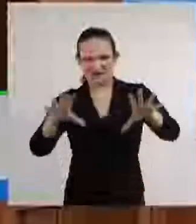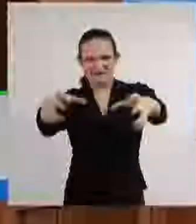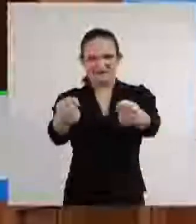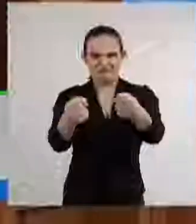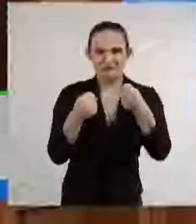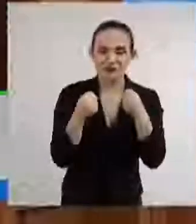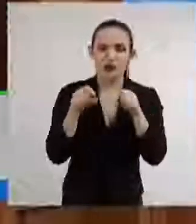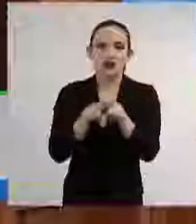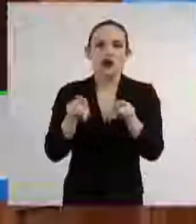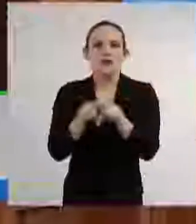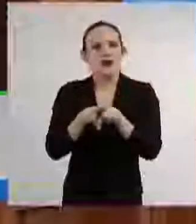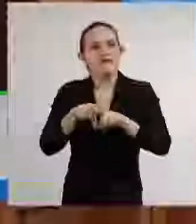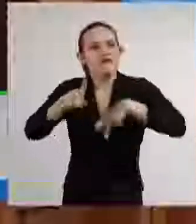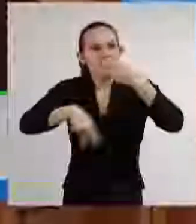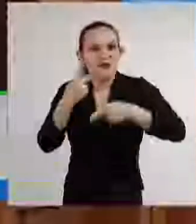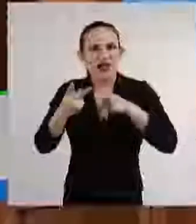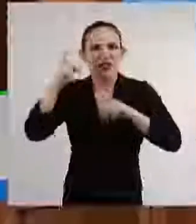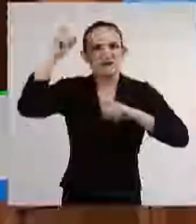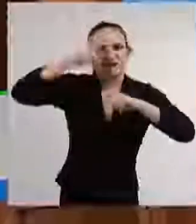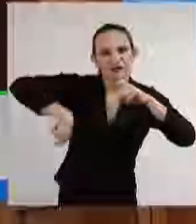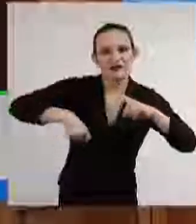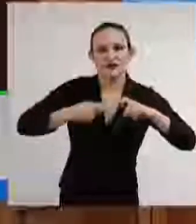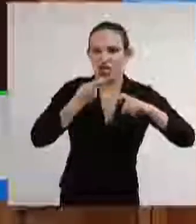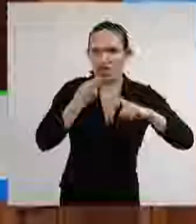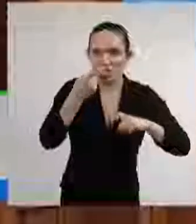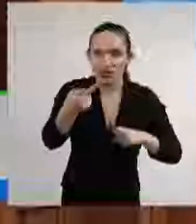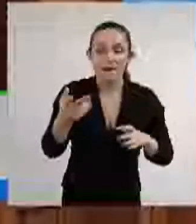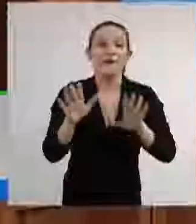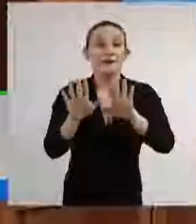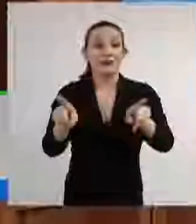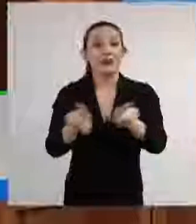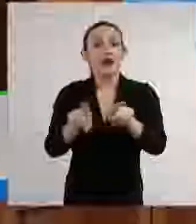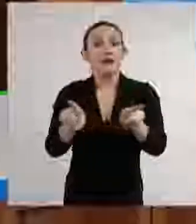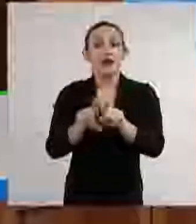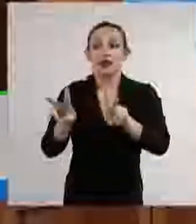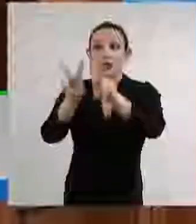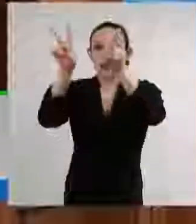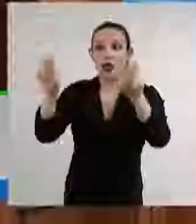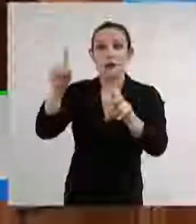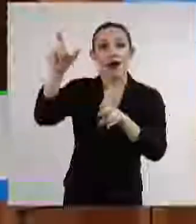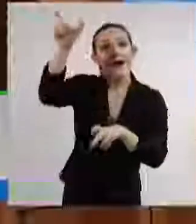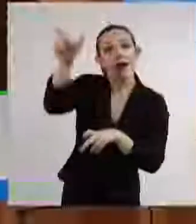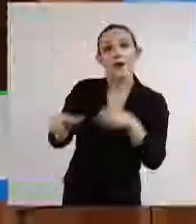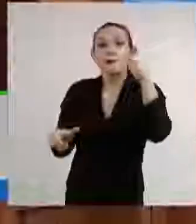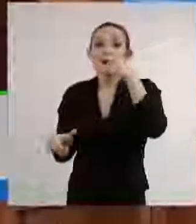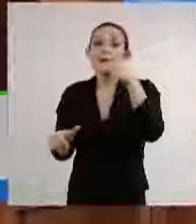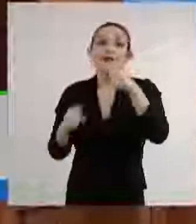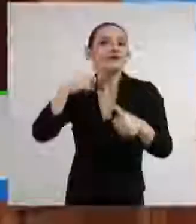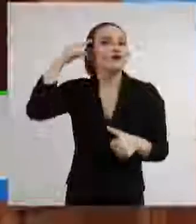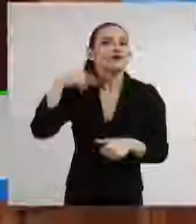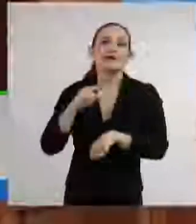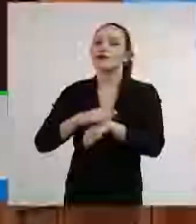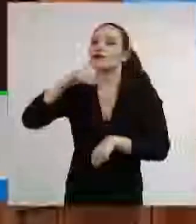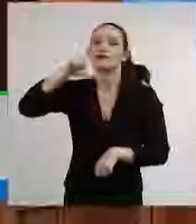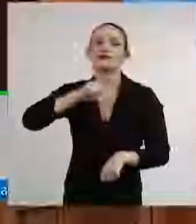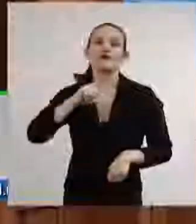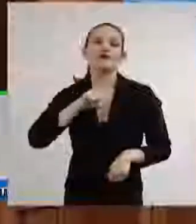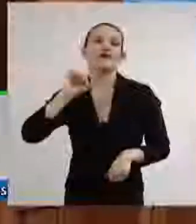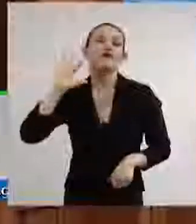fisicamente ou verbalmente por motivos sexuais. As mulheres negras são a maioria das vítimas,